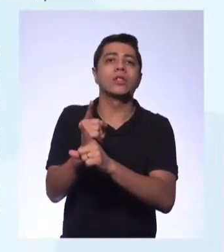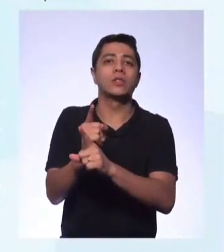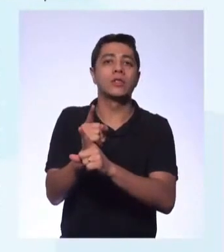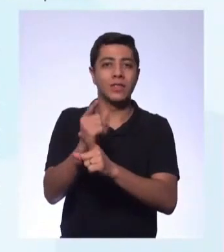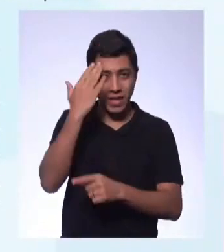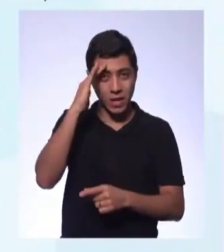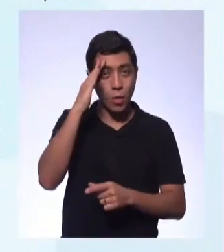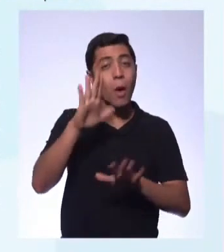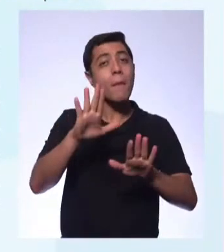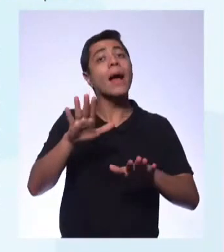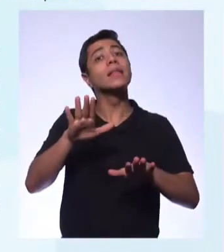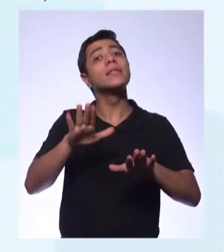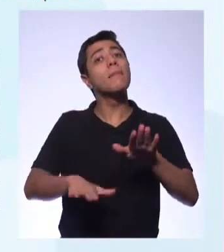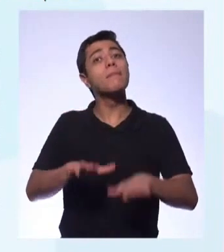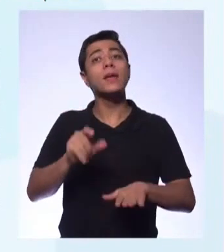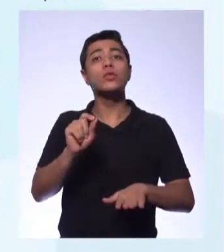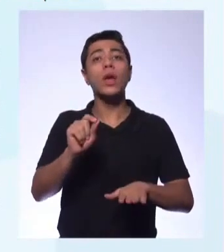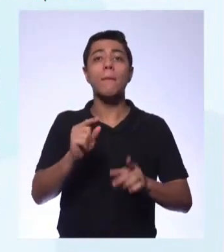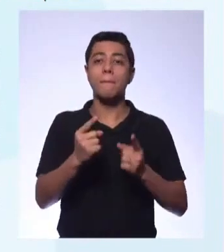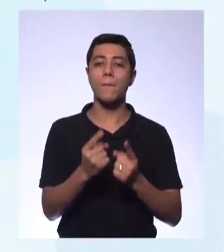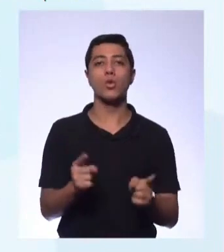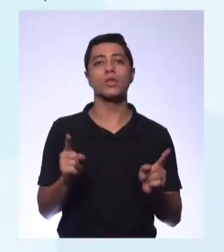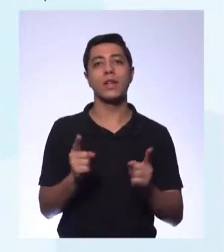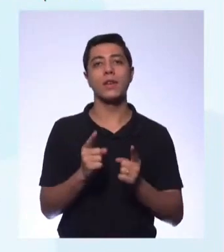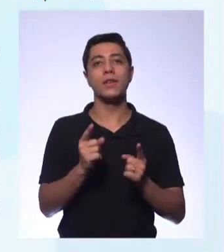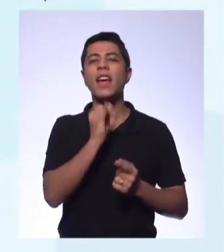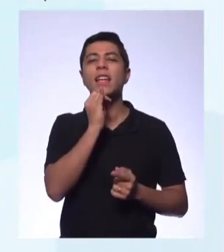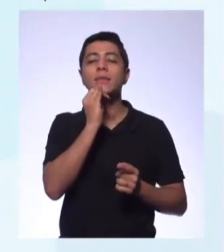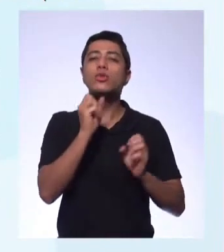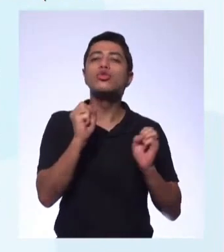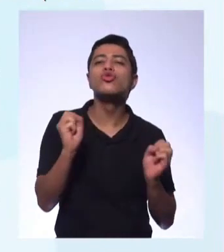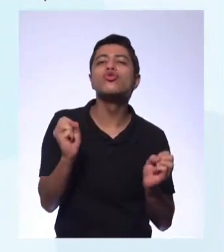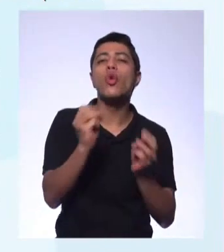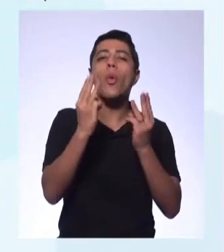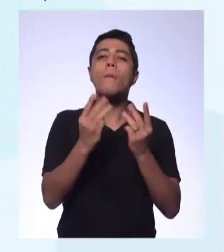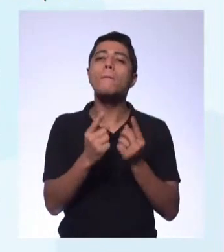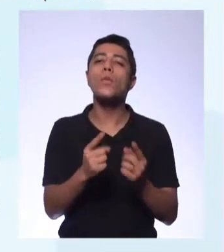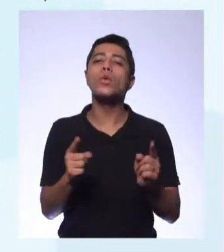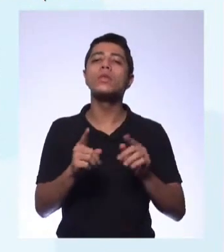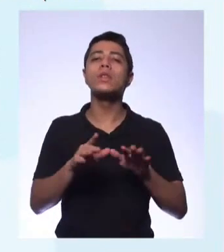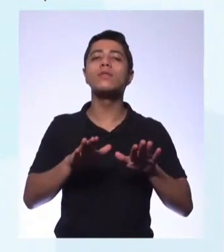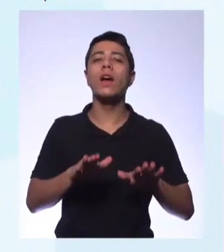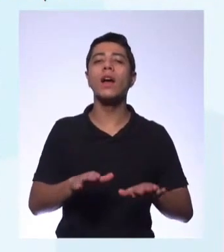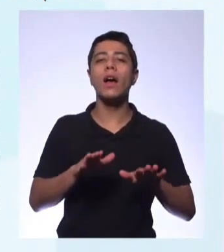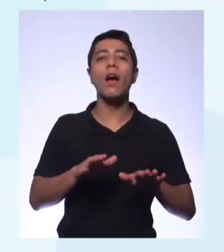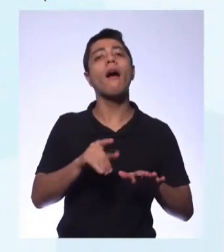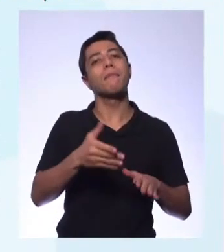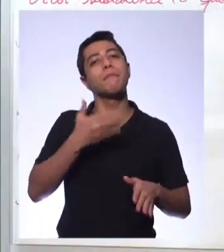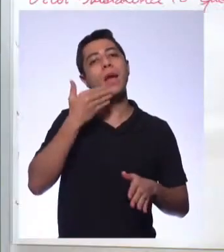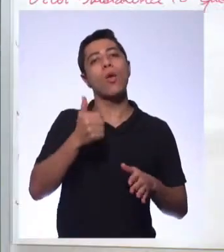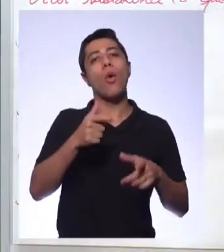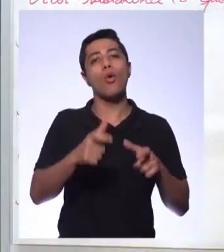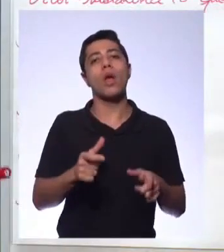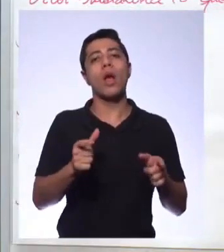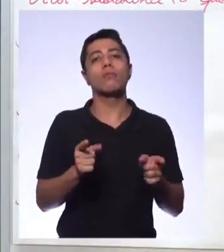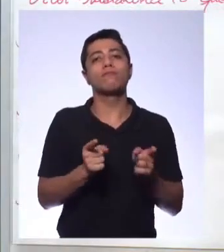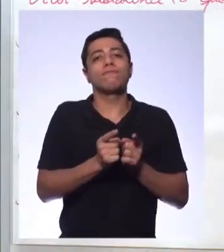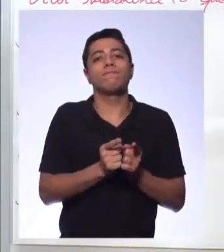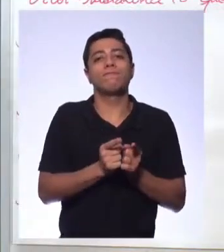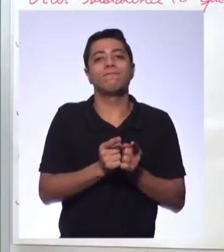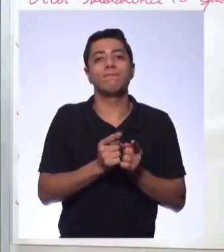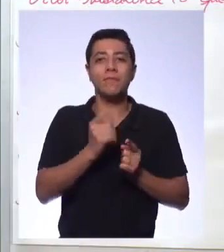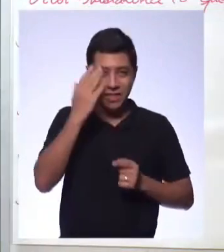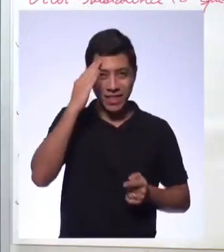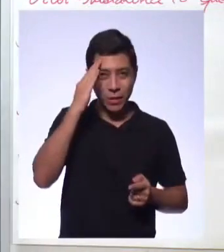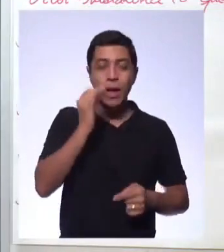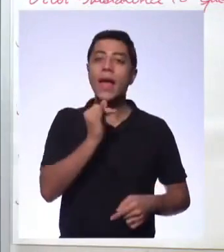ao estilo de música. Para shows mais intimistas, prefira locais menorzinhos, né? Então, não vamos colocar, né, um coral com